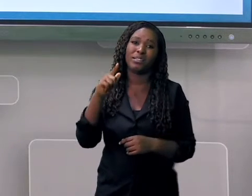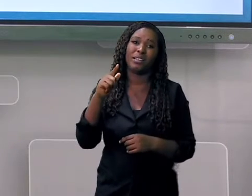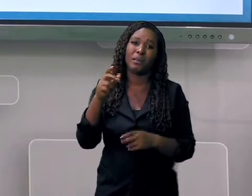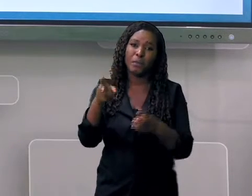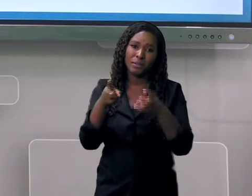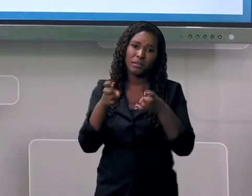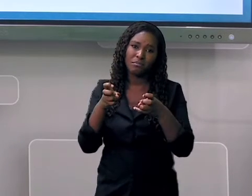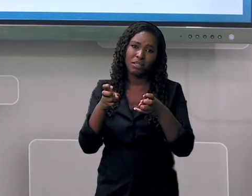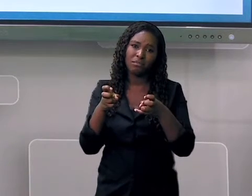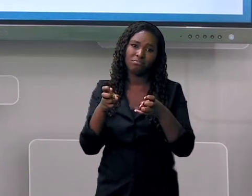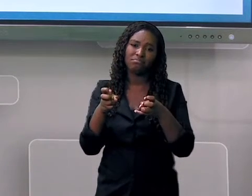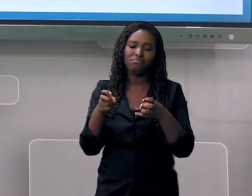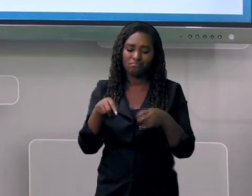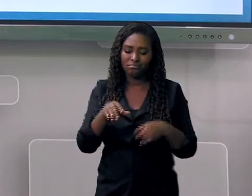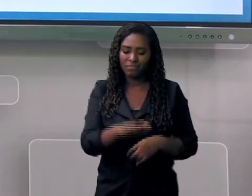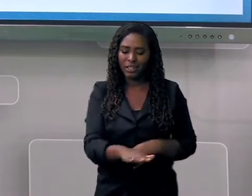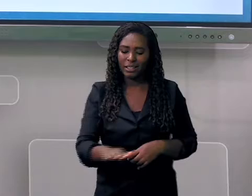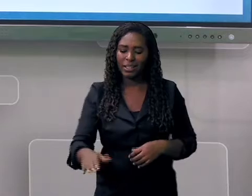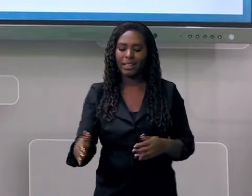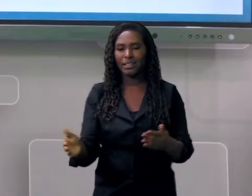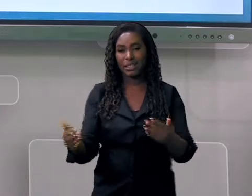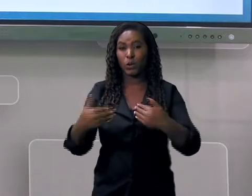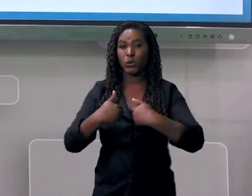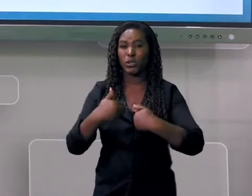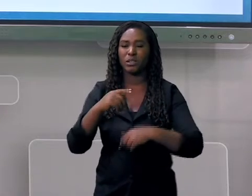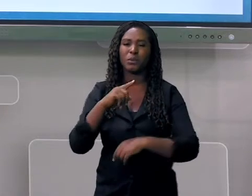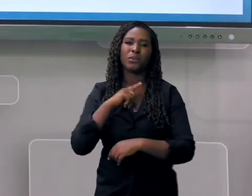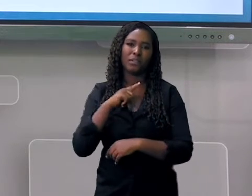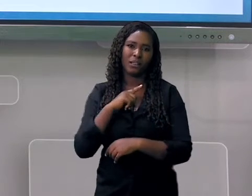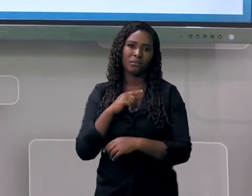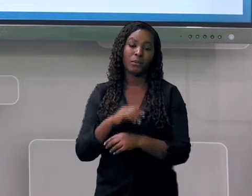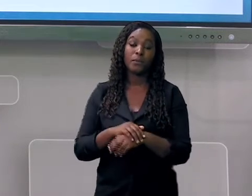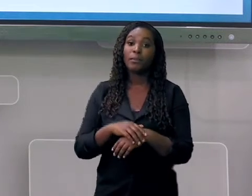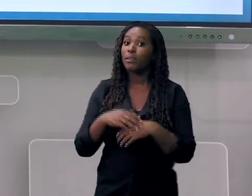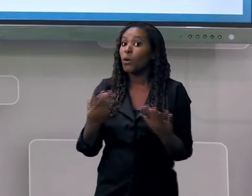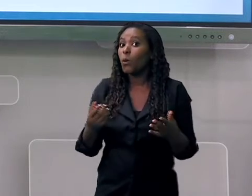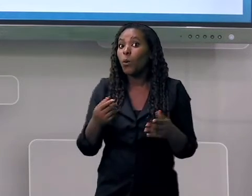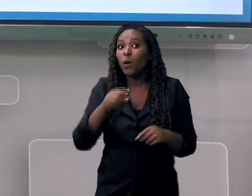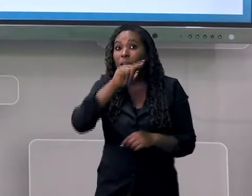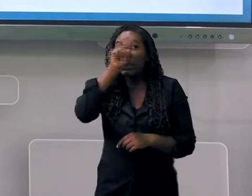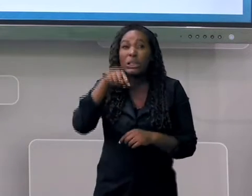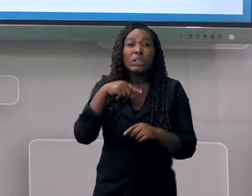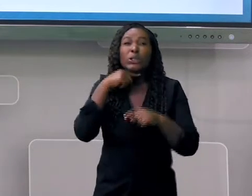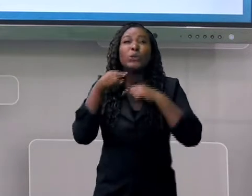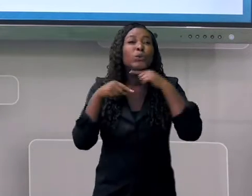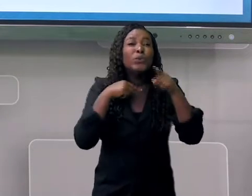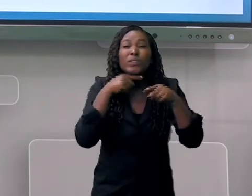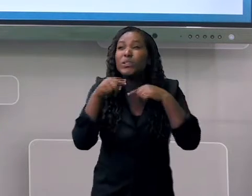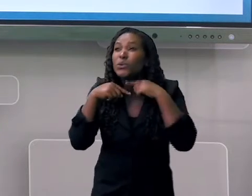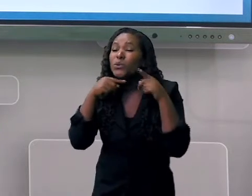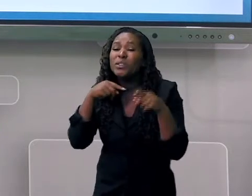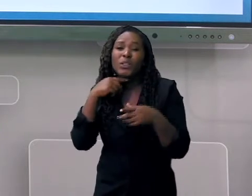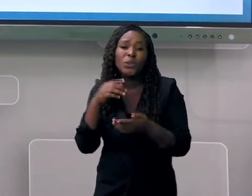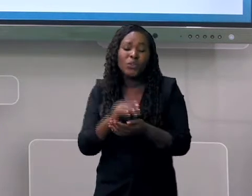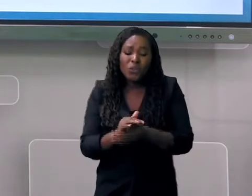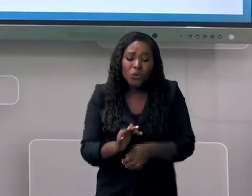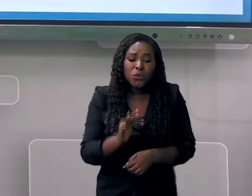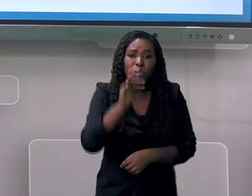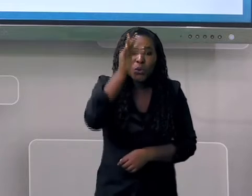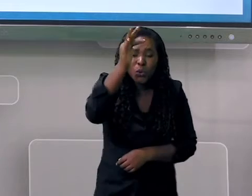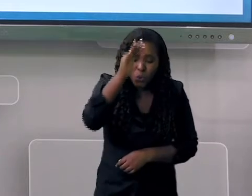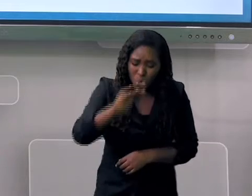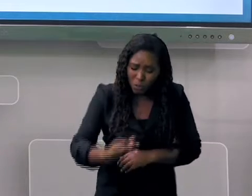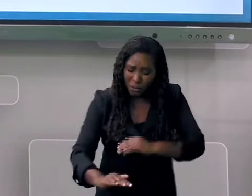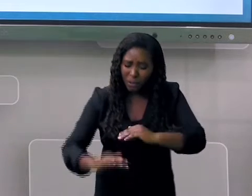mente. Será que meu filho vai falar? E essa é uma questão que traz muita ansiedade às famílias. Nem sempre a